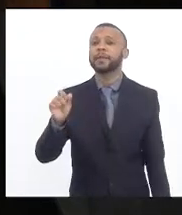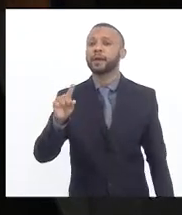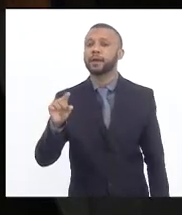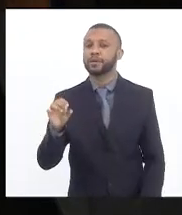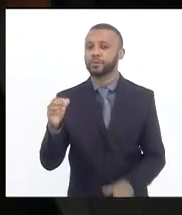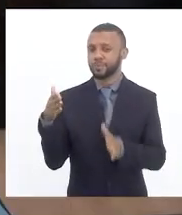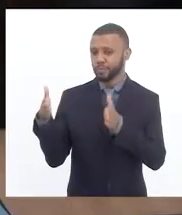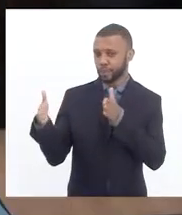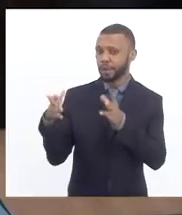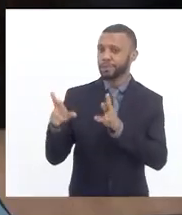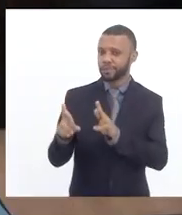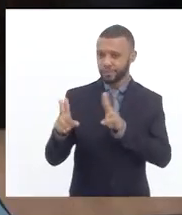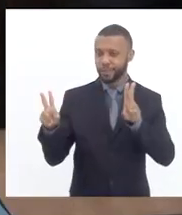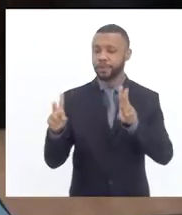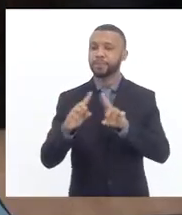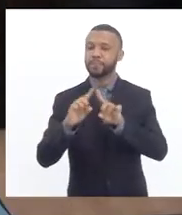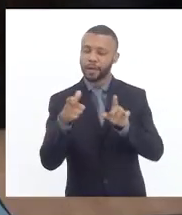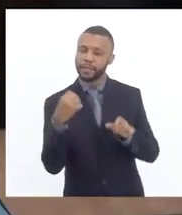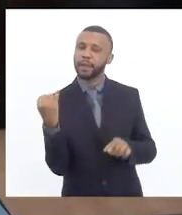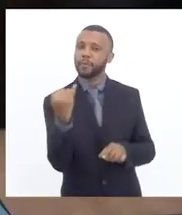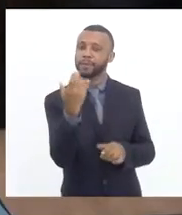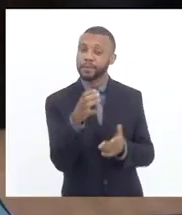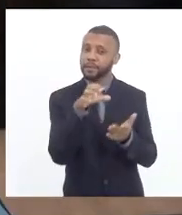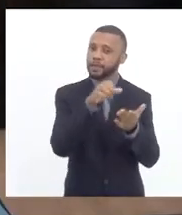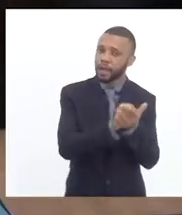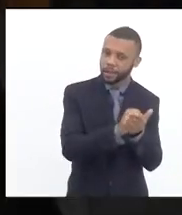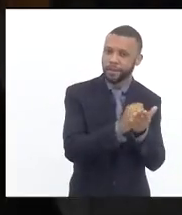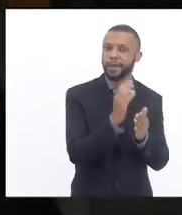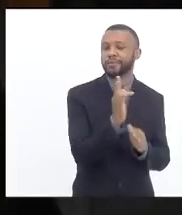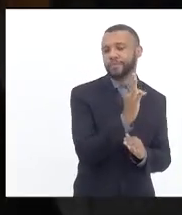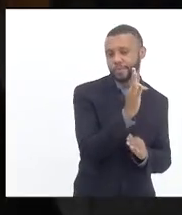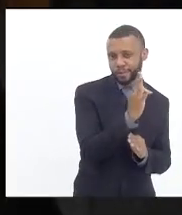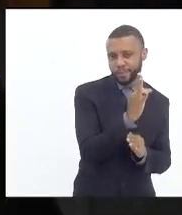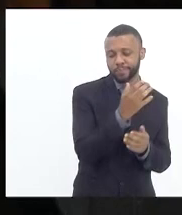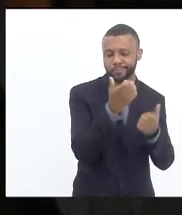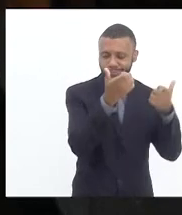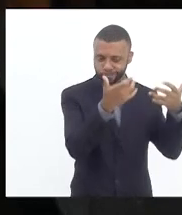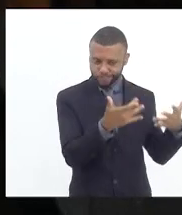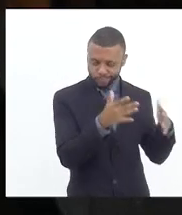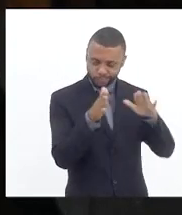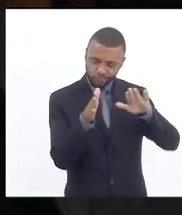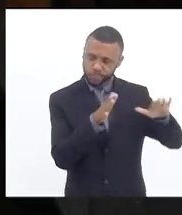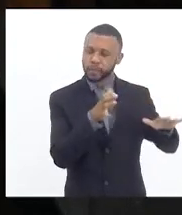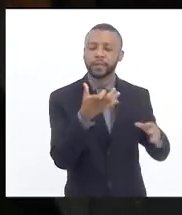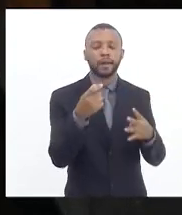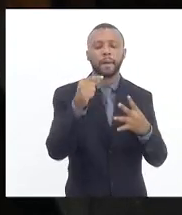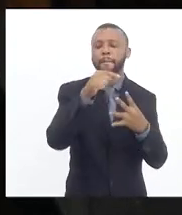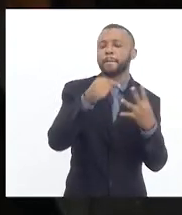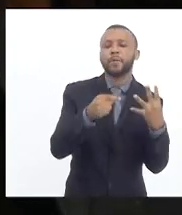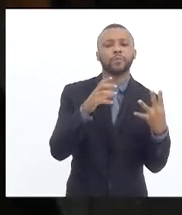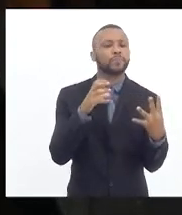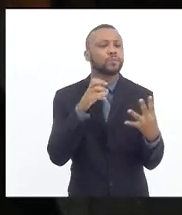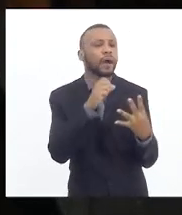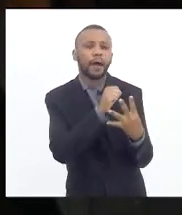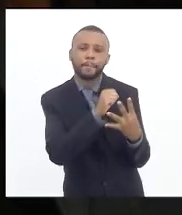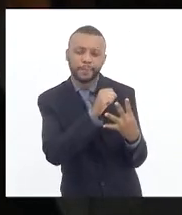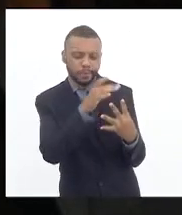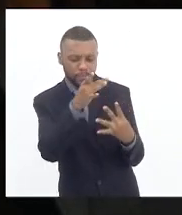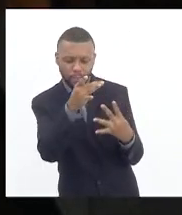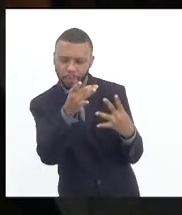mérito que deixar isso já consignado isso dito é Mais parte aqui eu queria fazer quatro observações muito rápidas